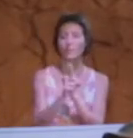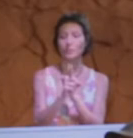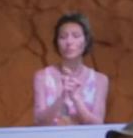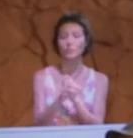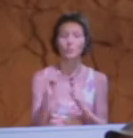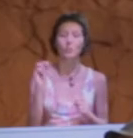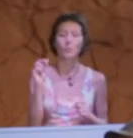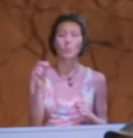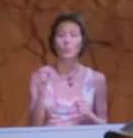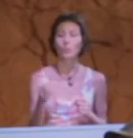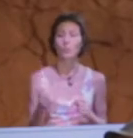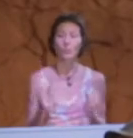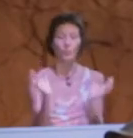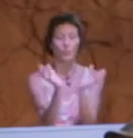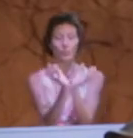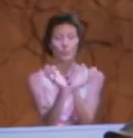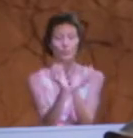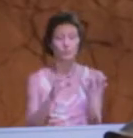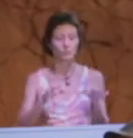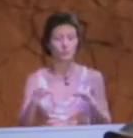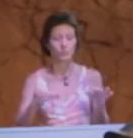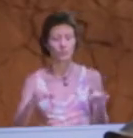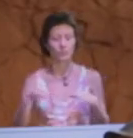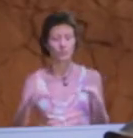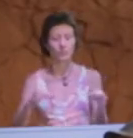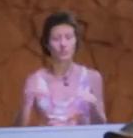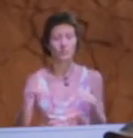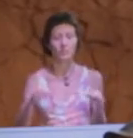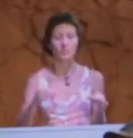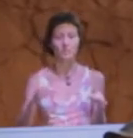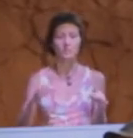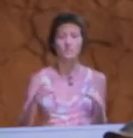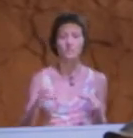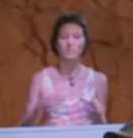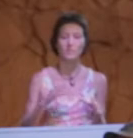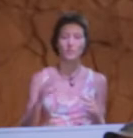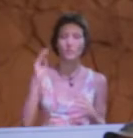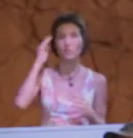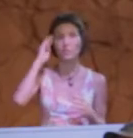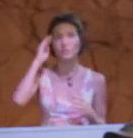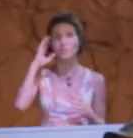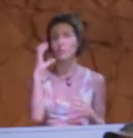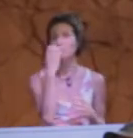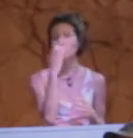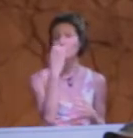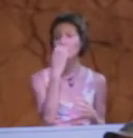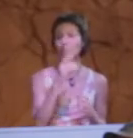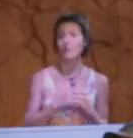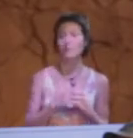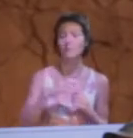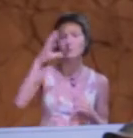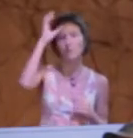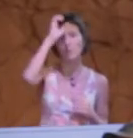nos organizamos a partir da cosmologia dos animais, né? A gente aprende com